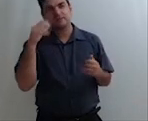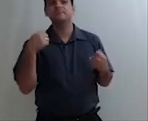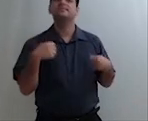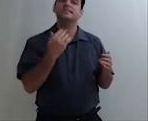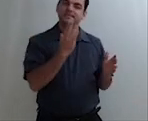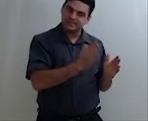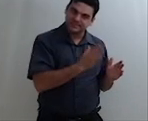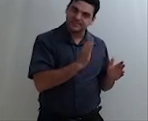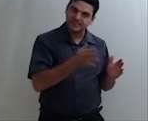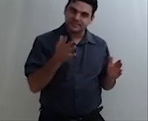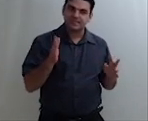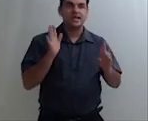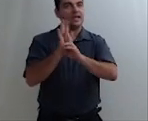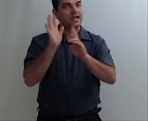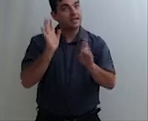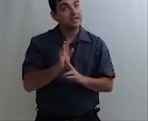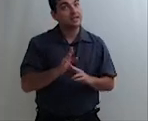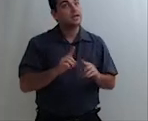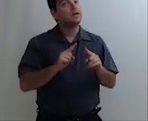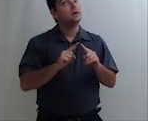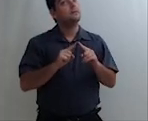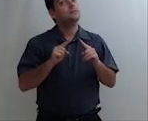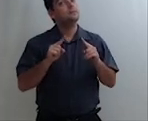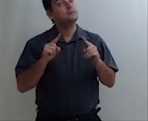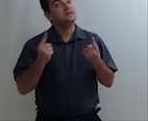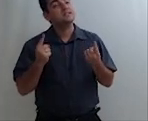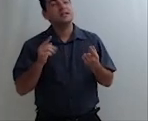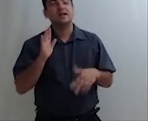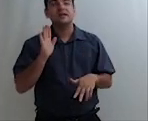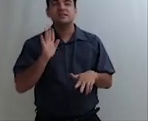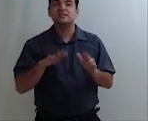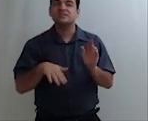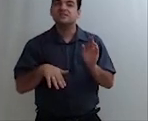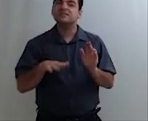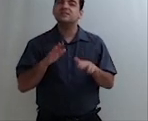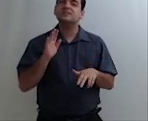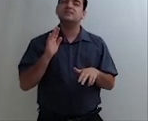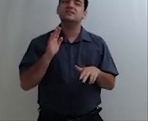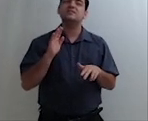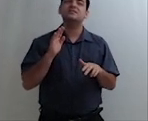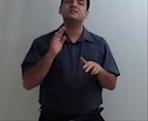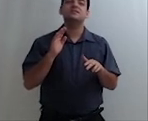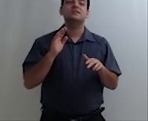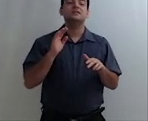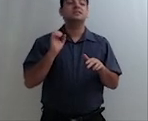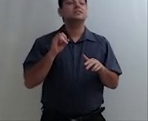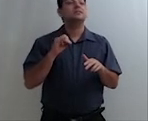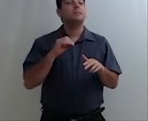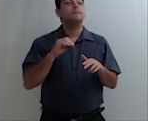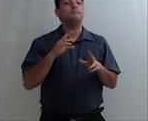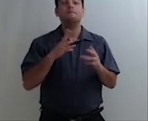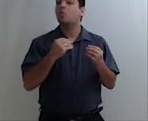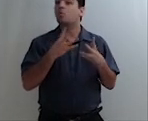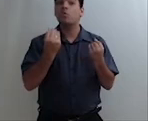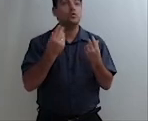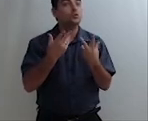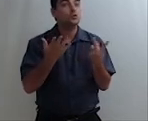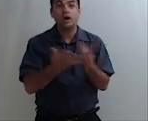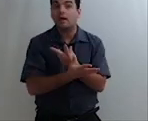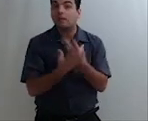incidente mas que defeitos mais graves impedem admitir essa prova